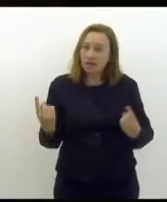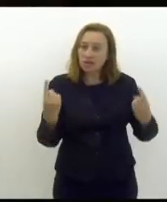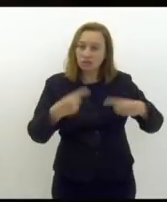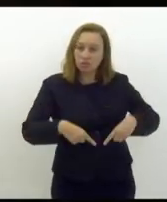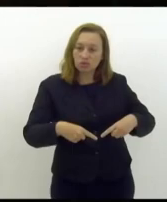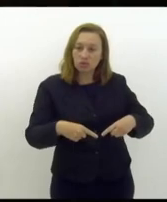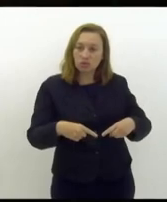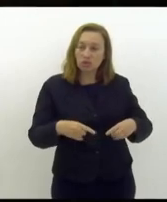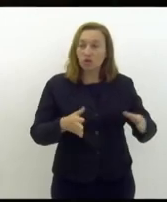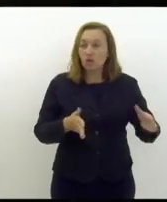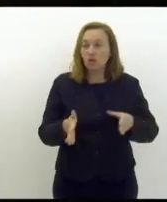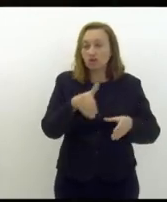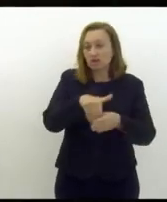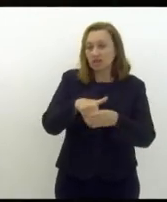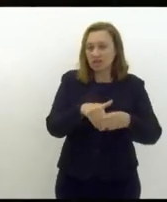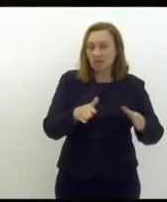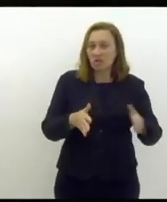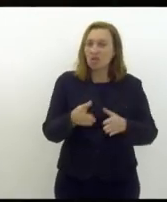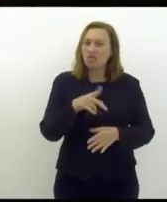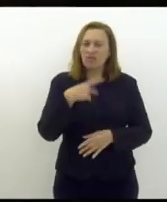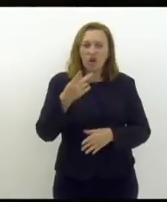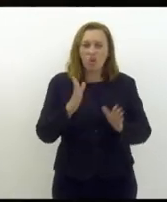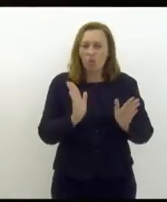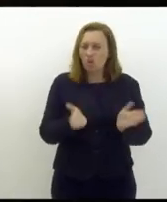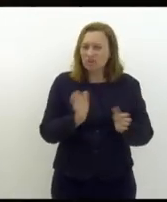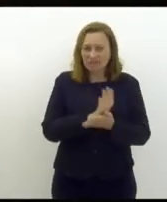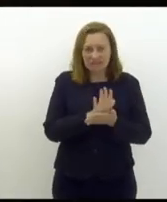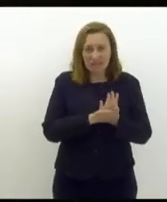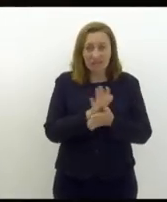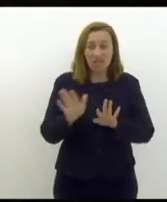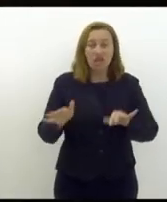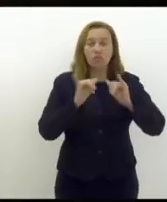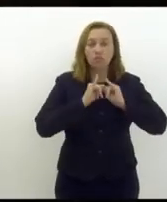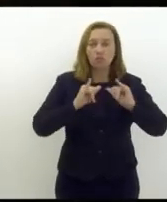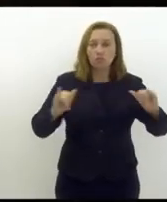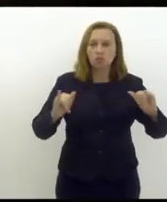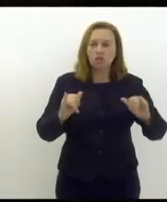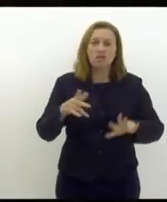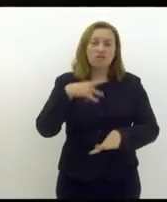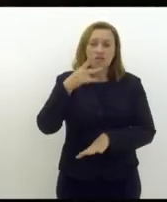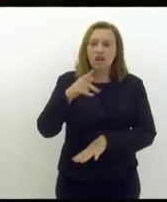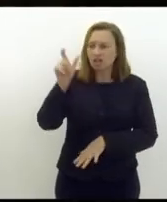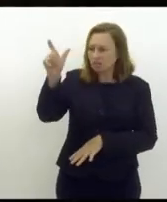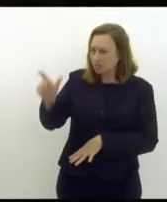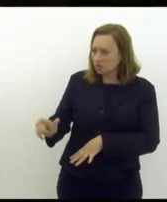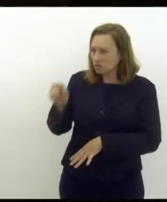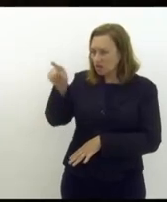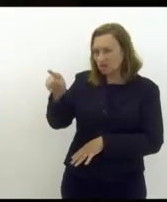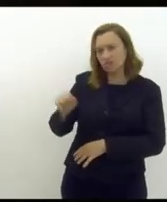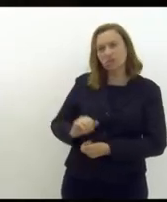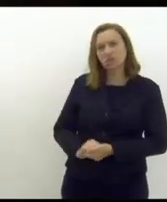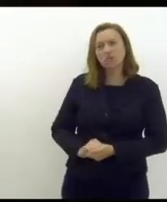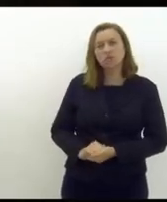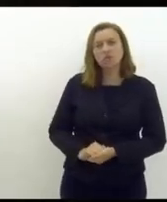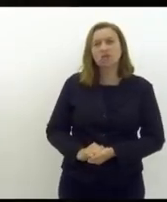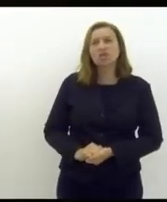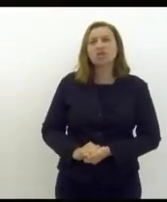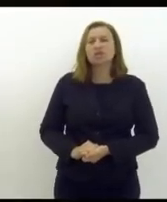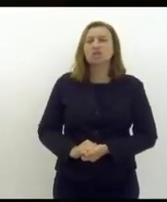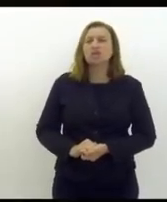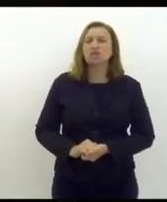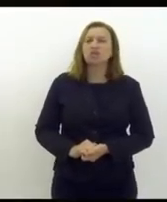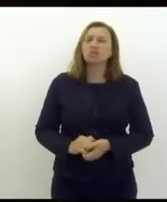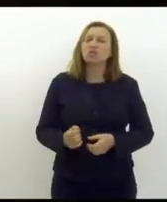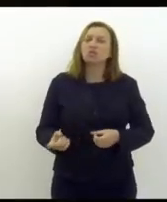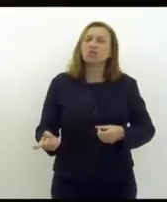mas não é o caso de hoje eu fiz a declaração citando esse indivíduo que rea assumiu